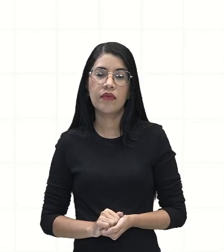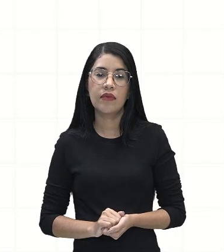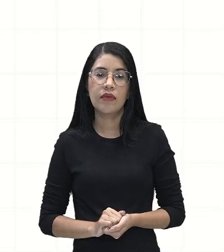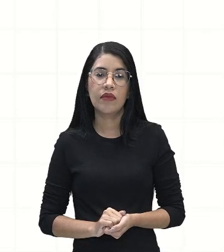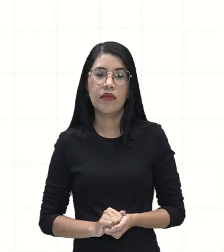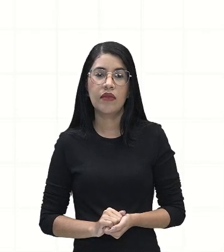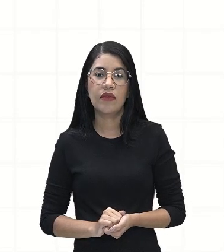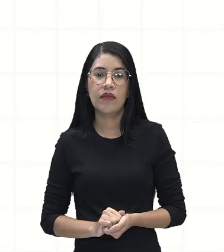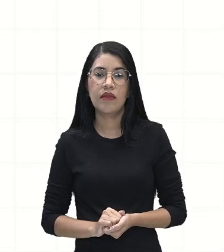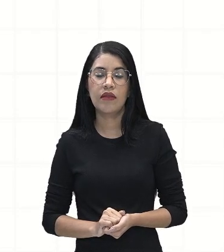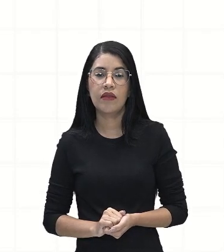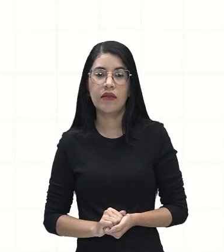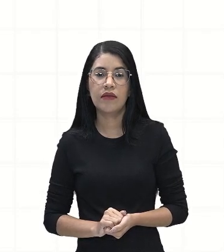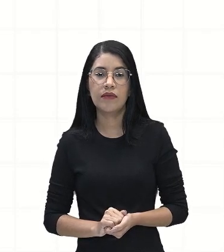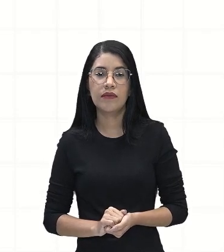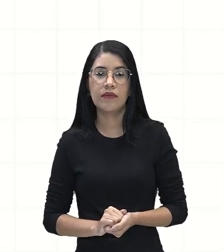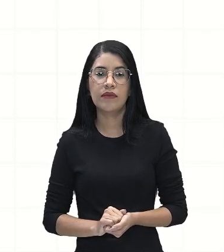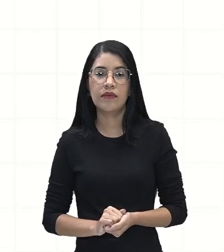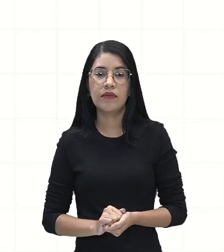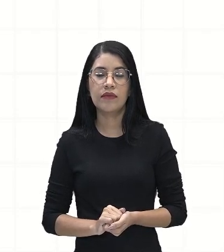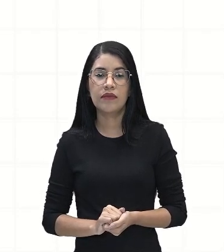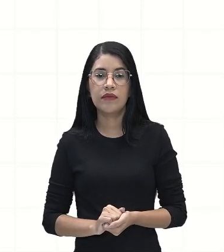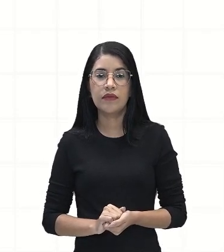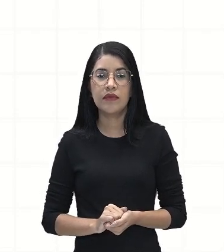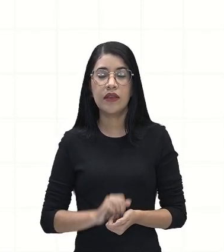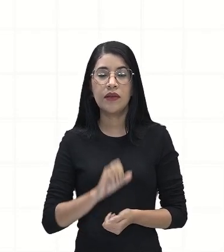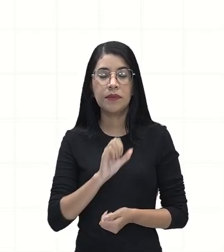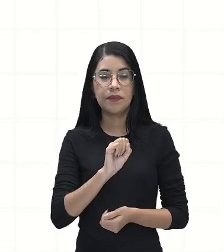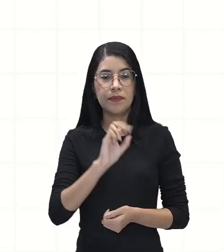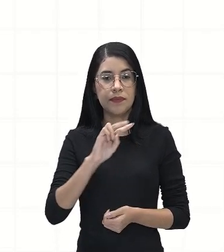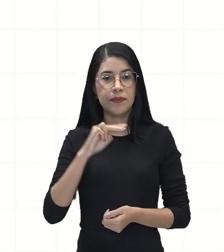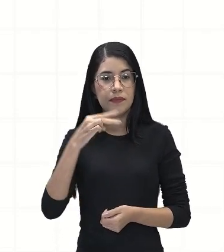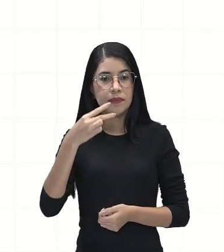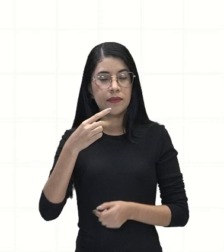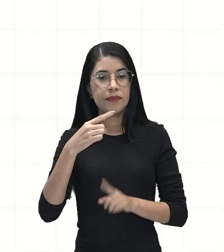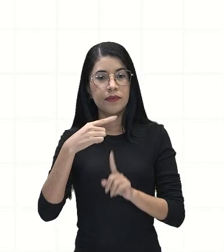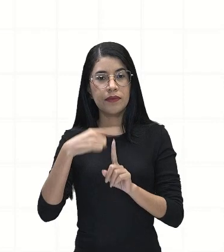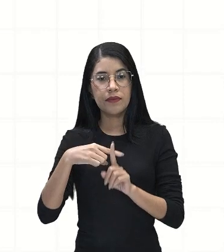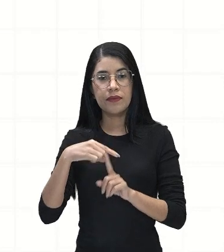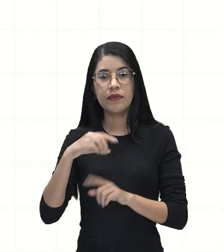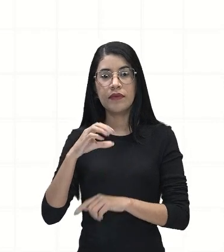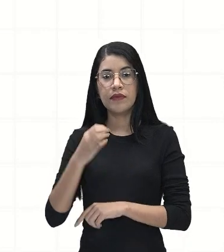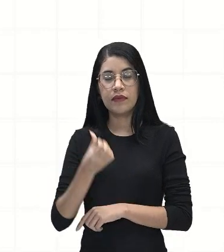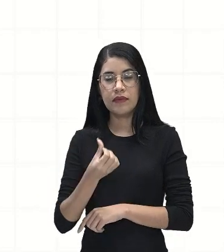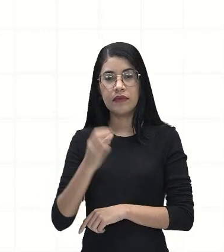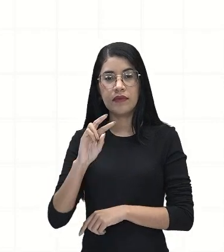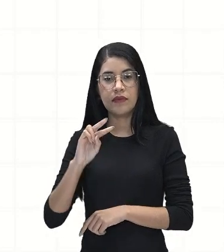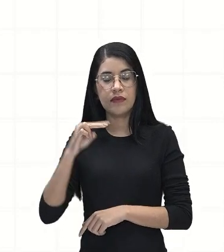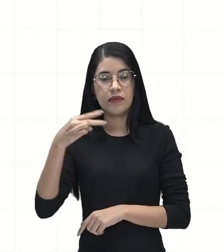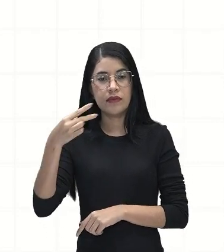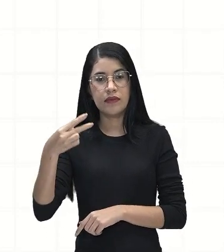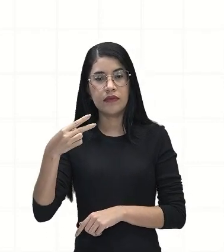estão somados e elevados ao quadrado. Então 8 ao quadrado mais 6 ao quadrado.